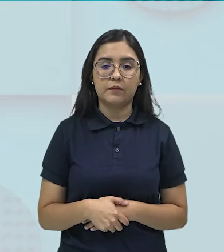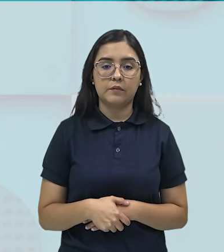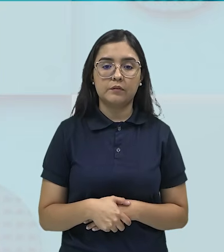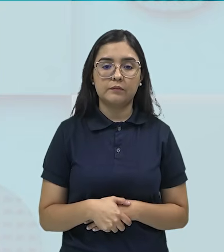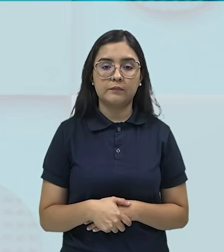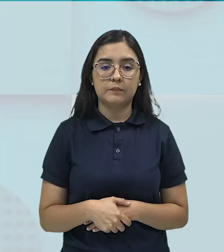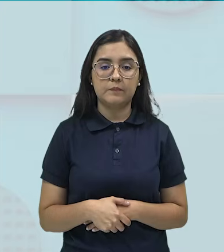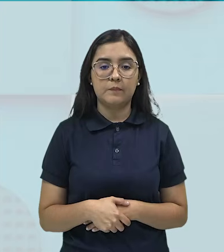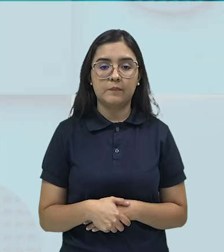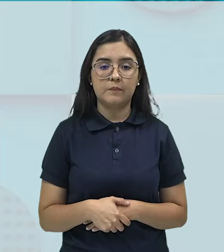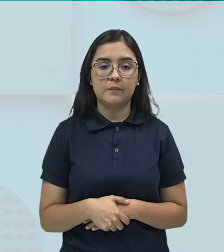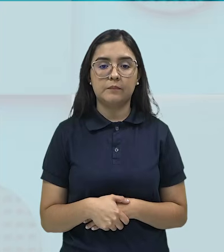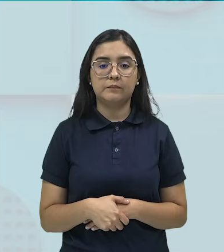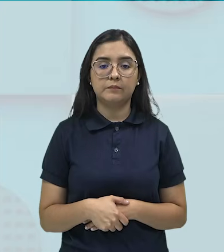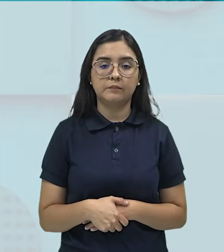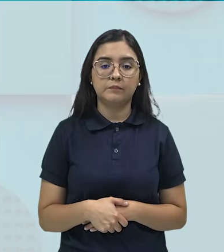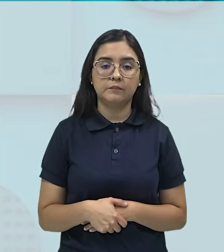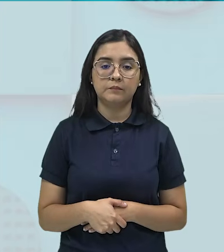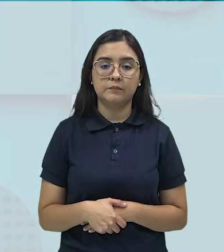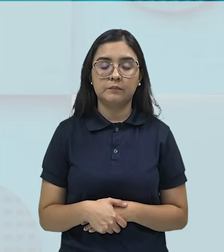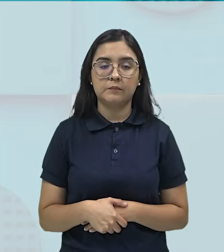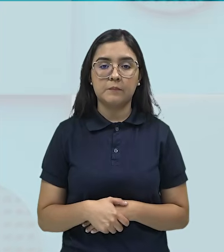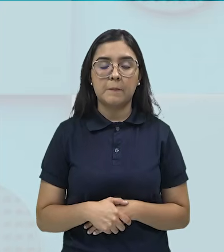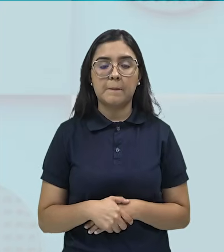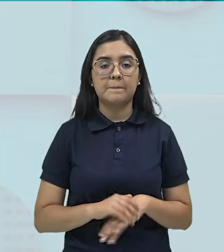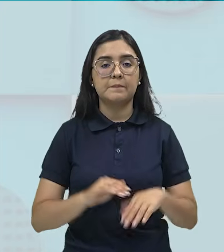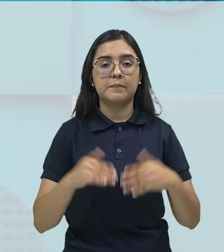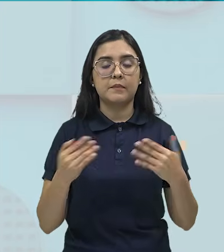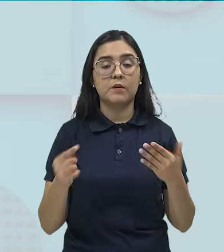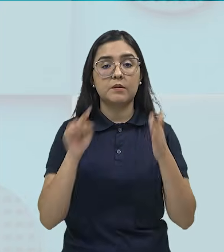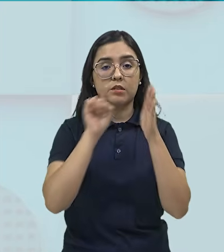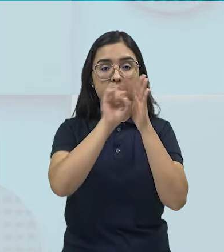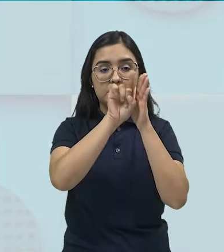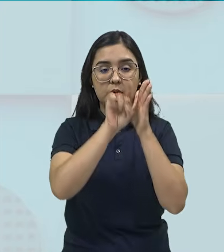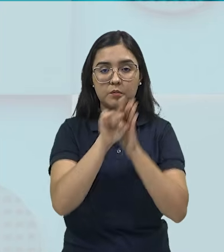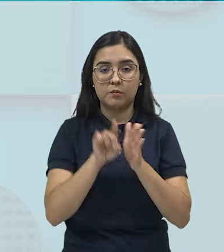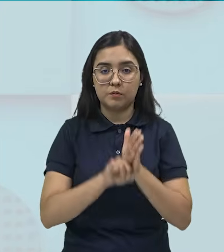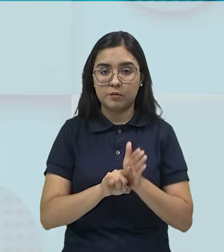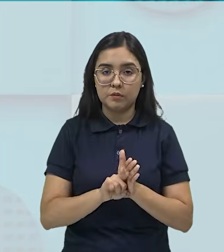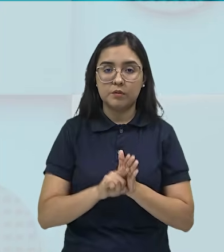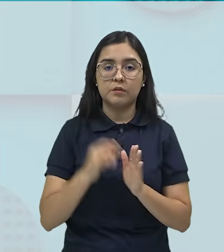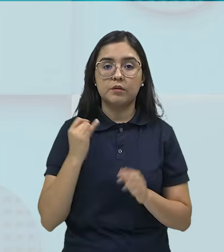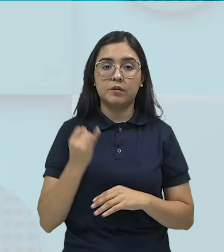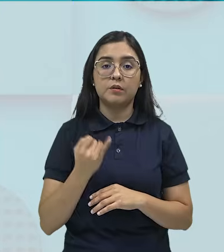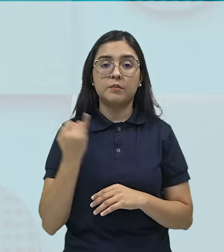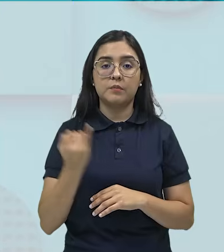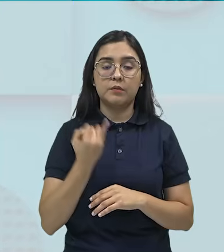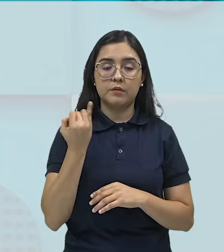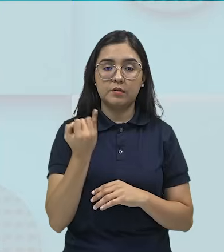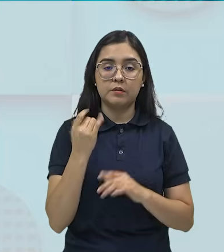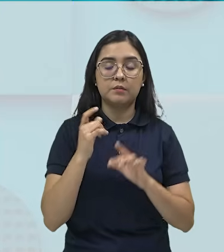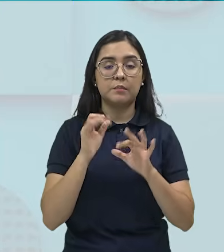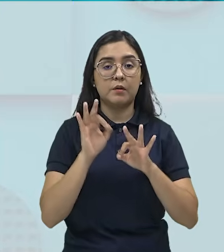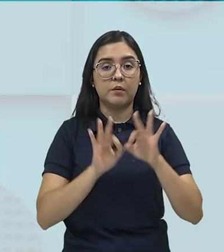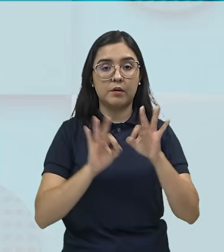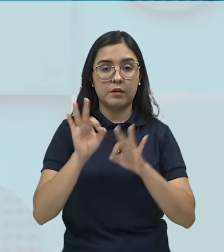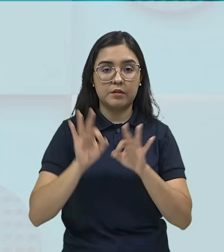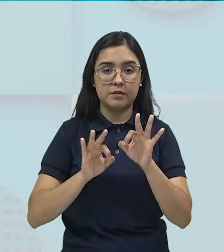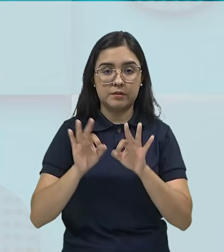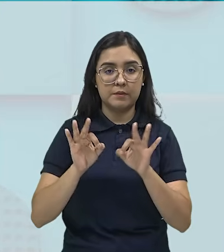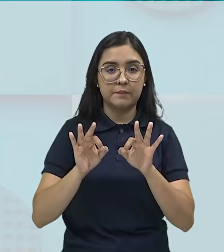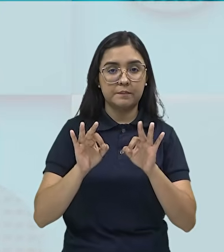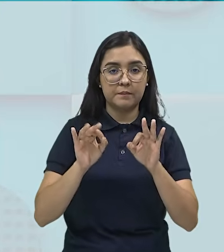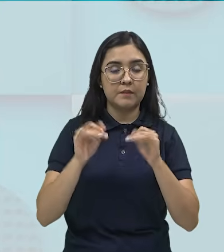acontecido tal fato. Então, essas perguntas elas são fundamentais tanto para organizar a